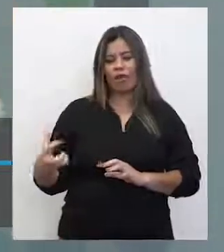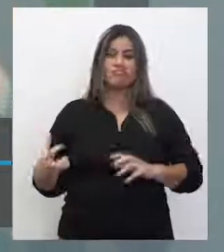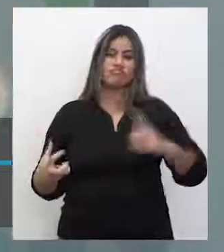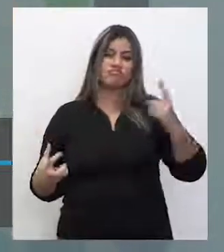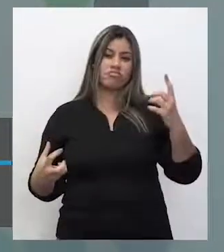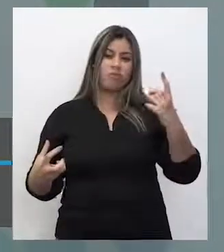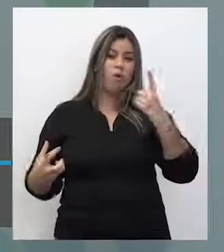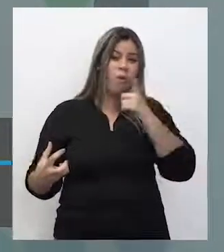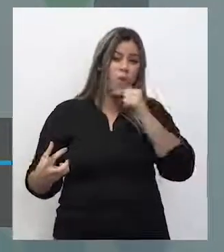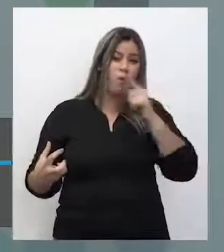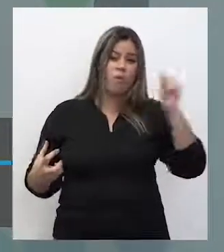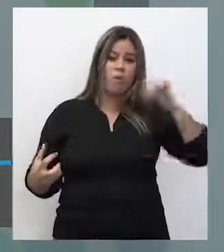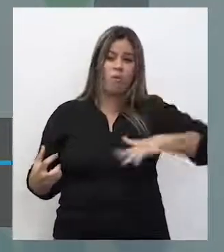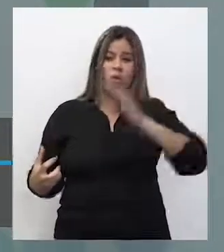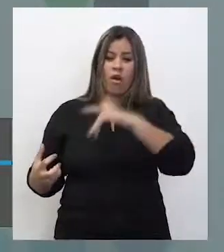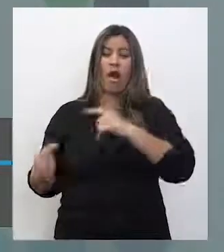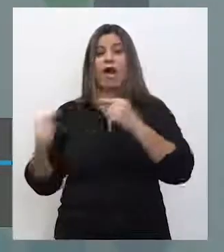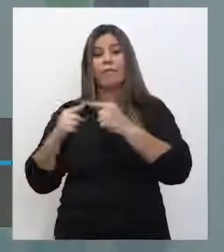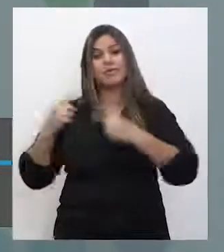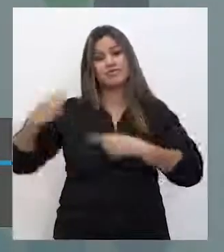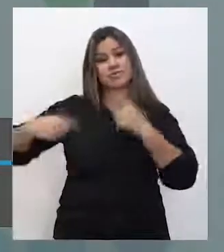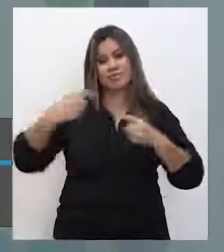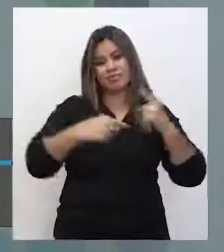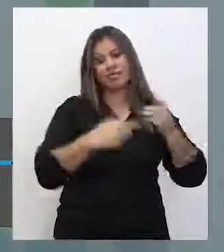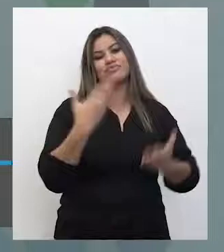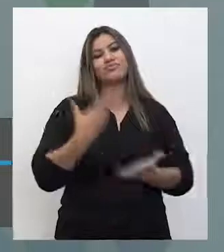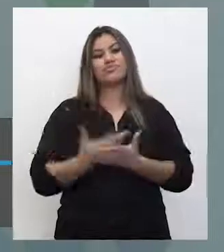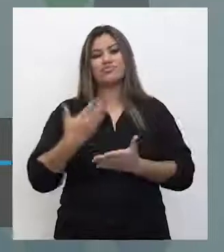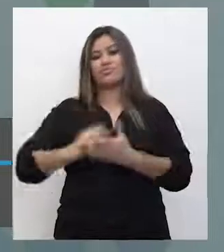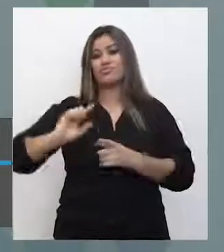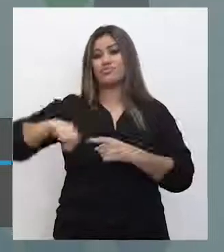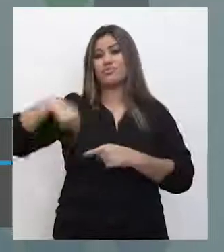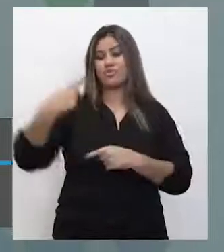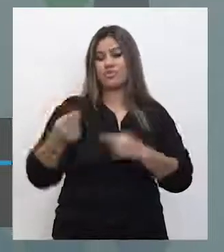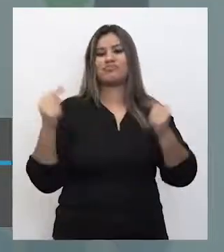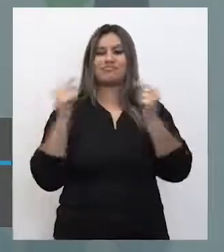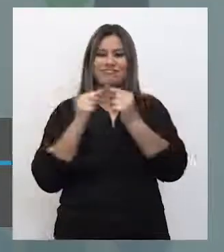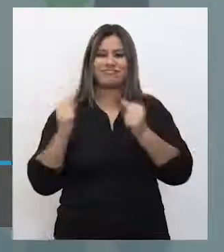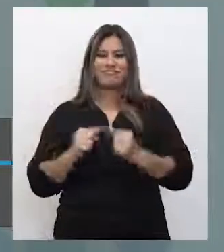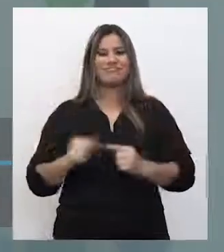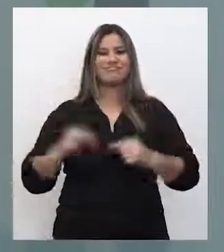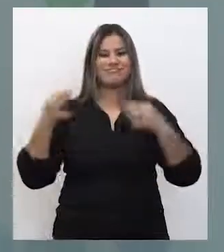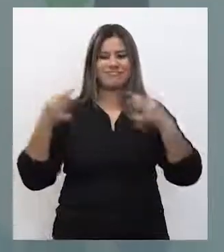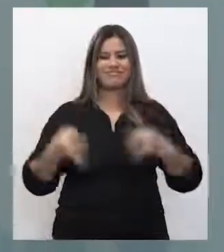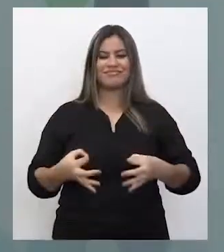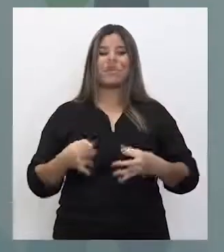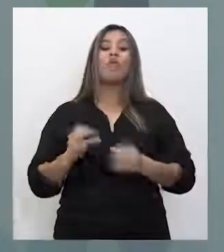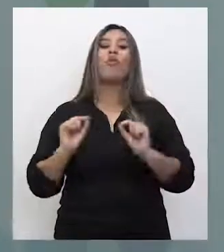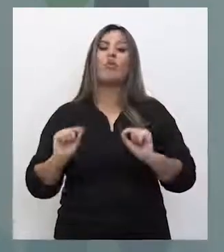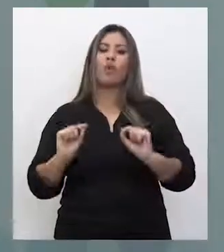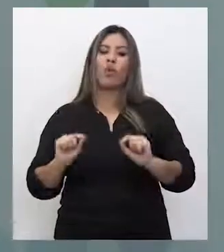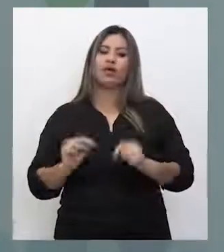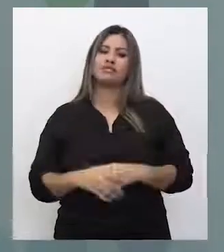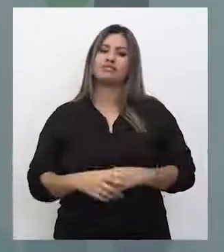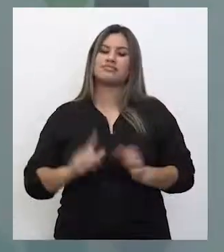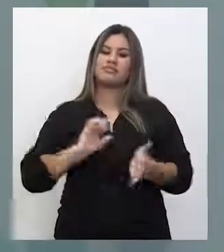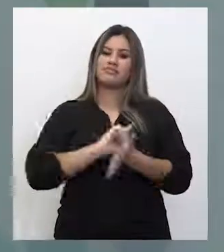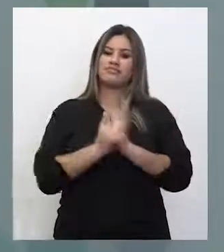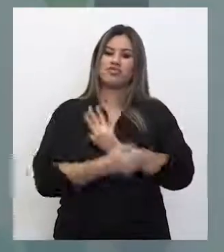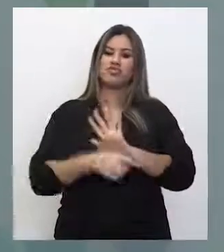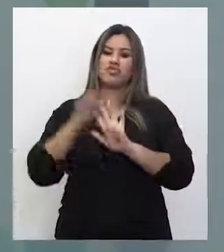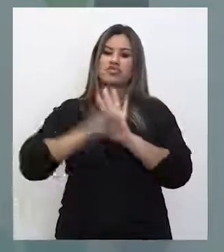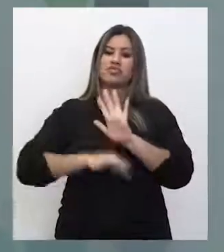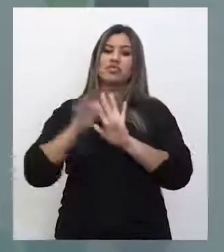enchente, num debate. E a próxima aula é justamente para a gente falar sobre este gênero